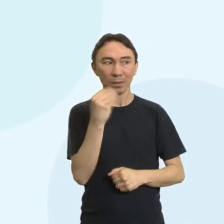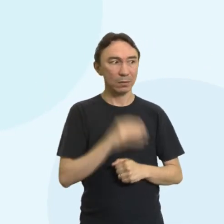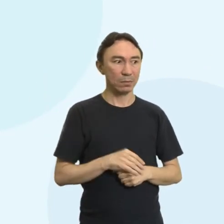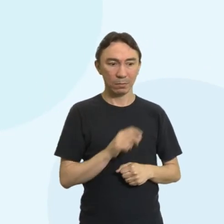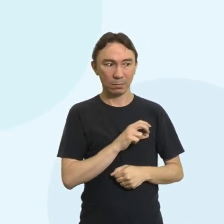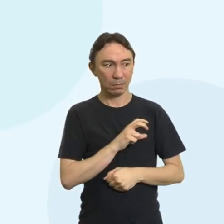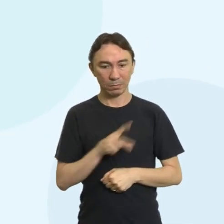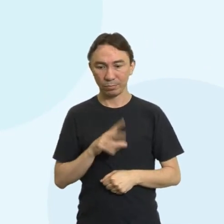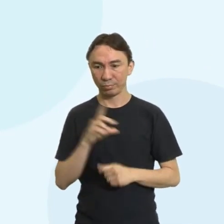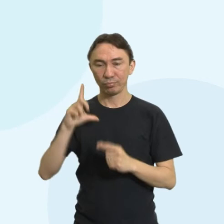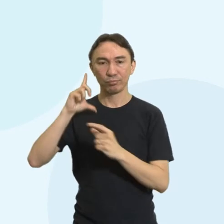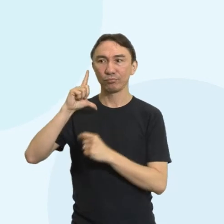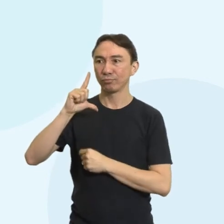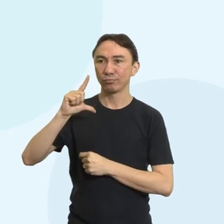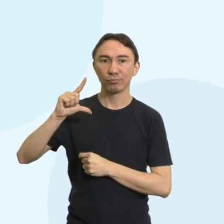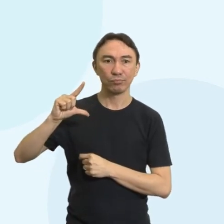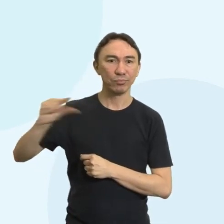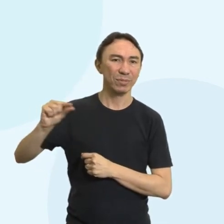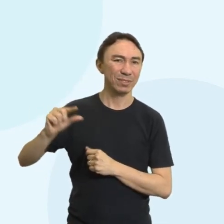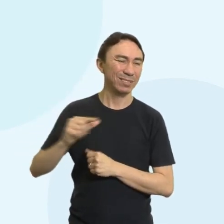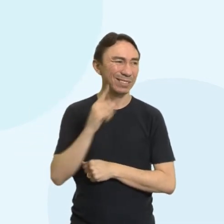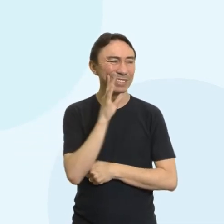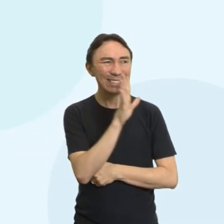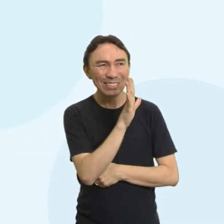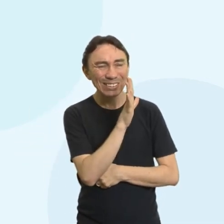saindo. Olha, é melhor que eu